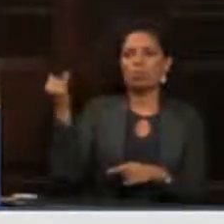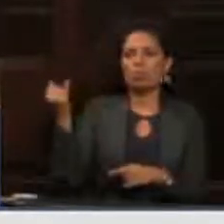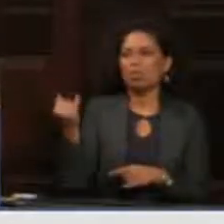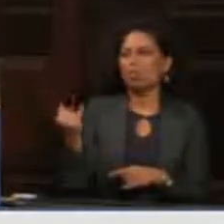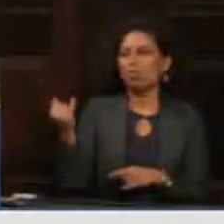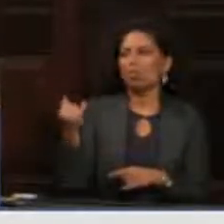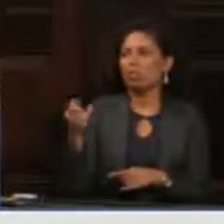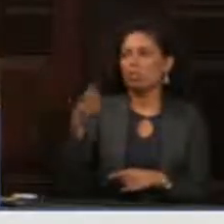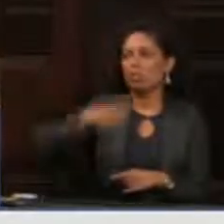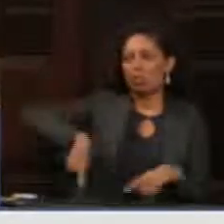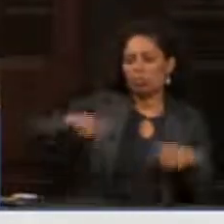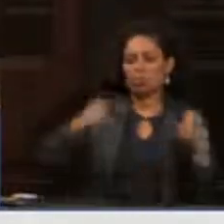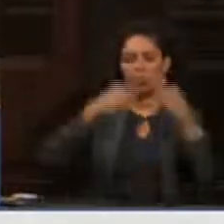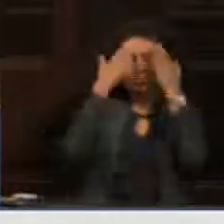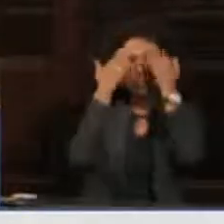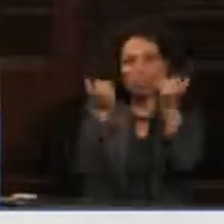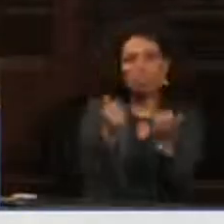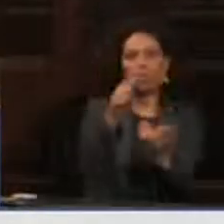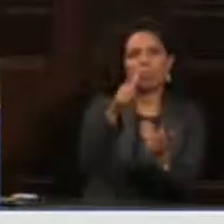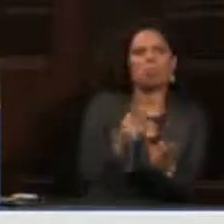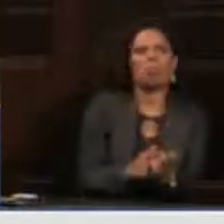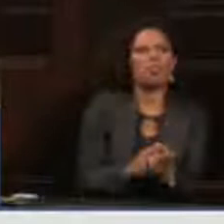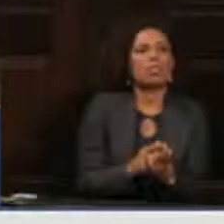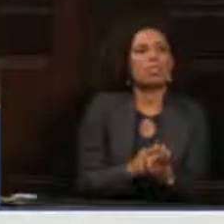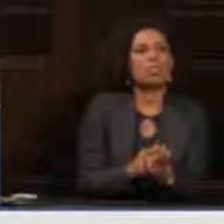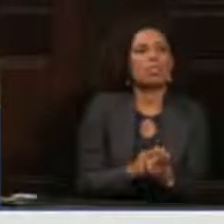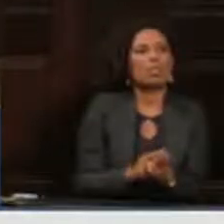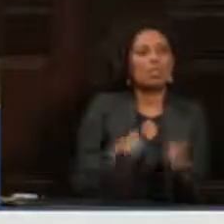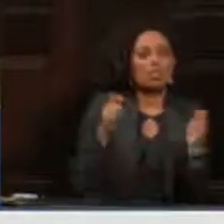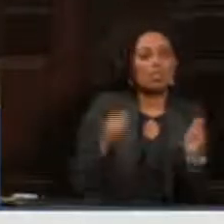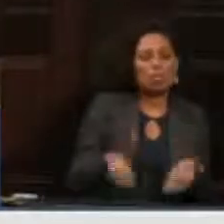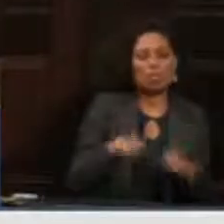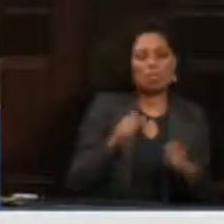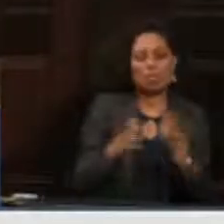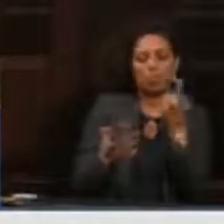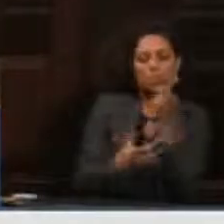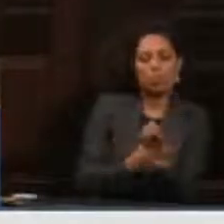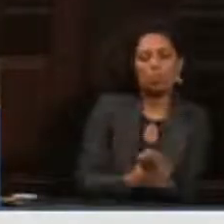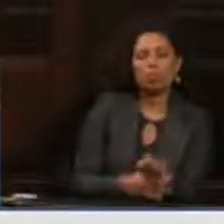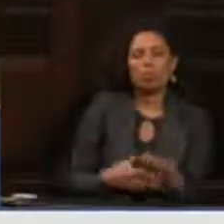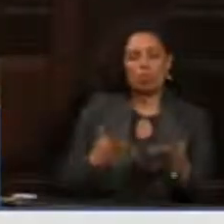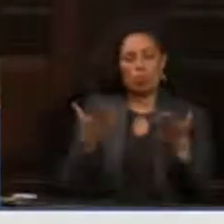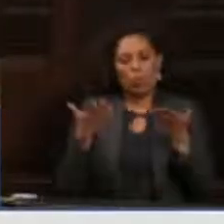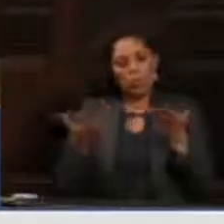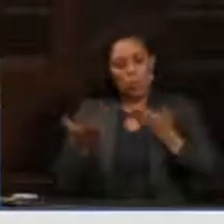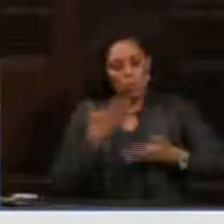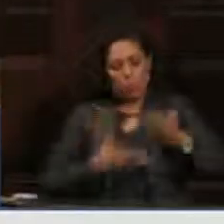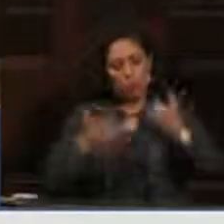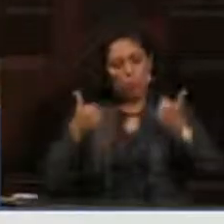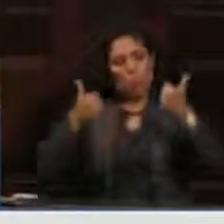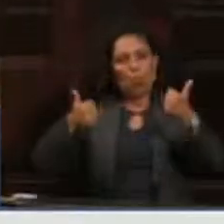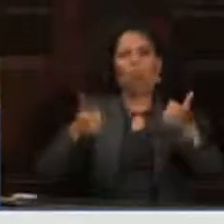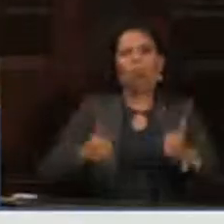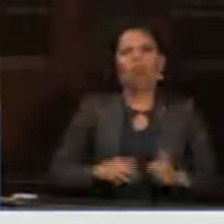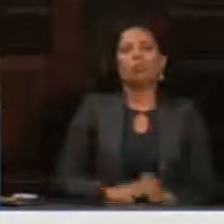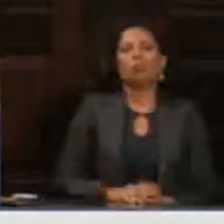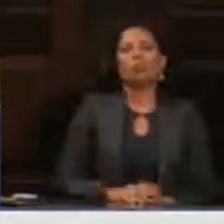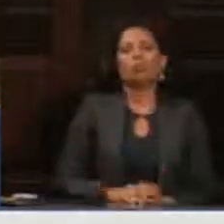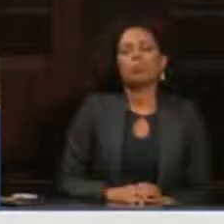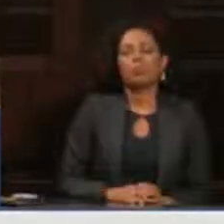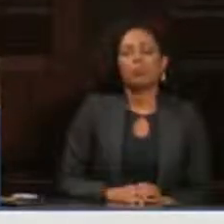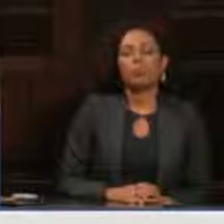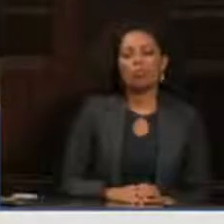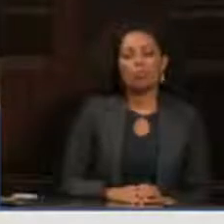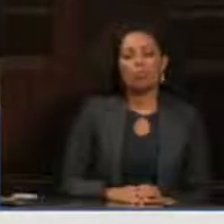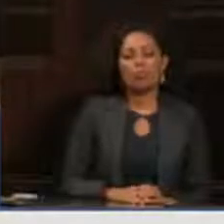ser acessível. E ser acessível com segurança, com conforto, com qualidade. O